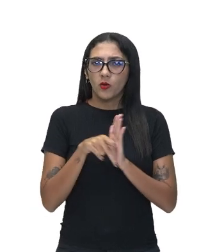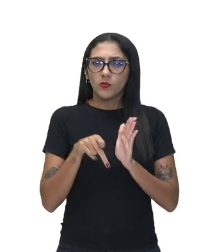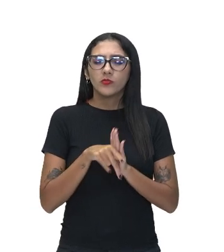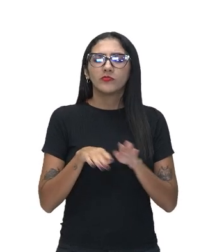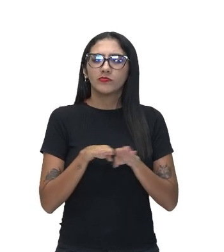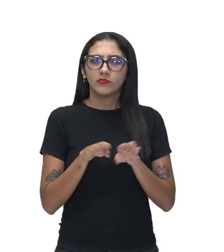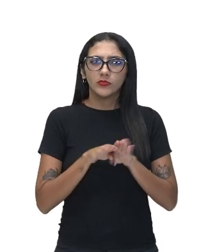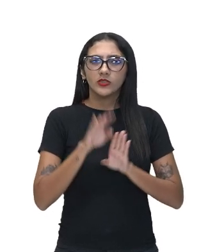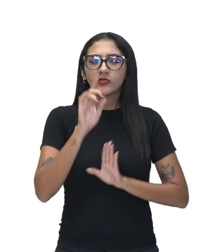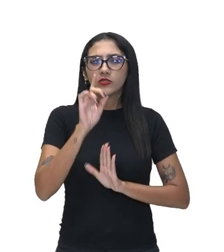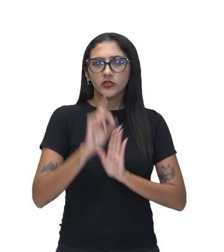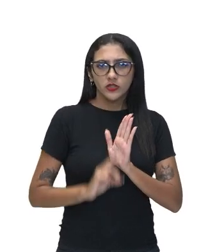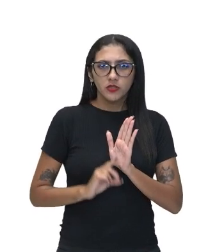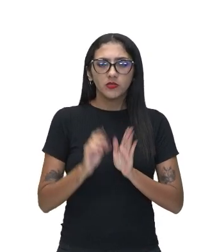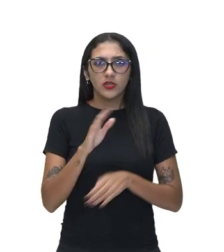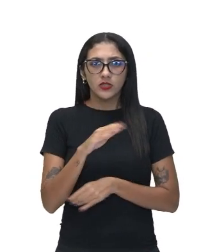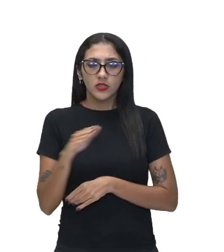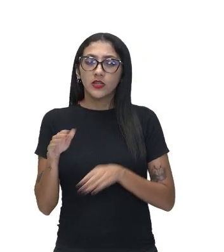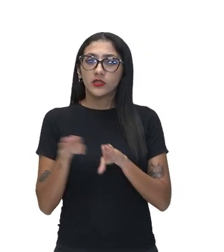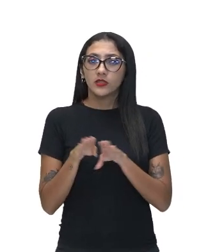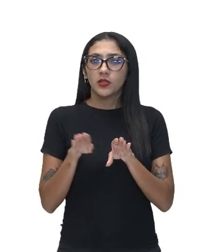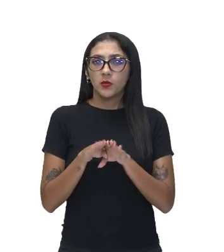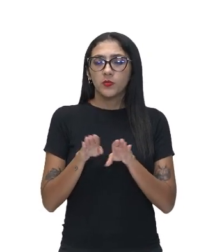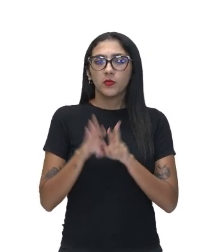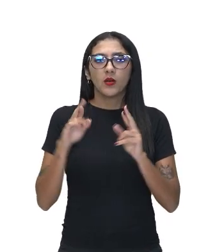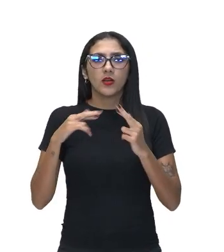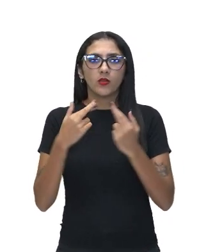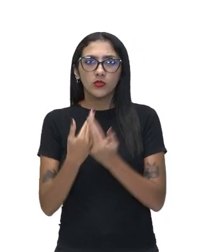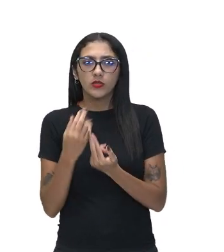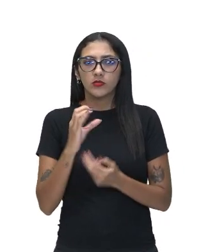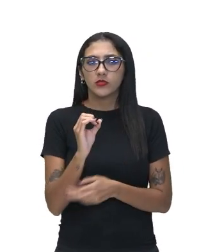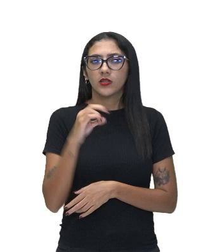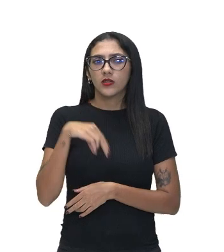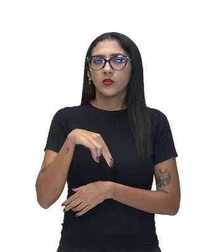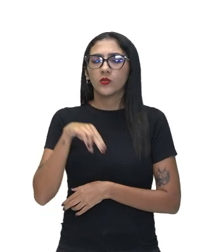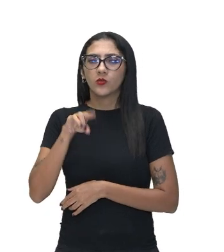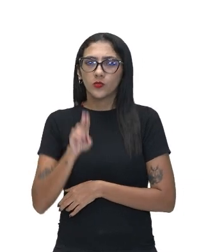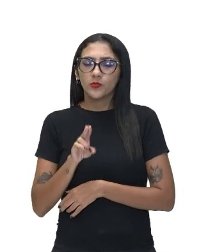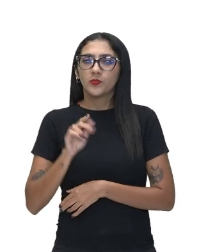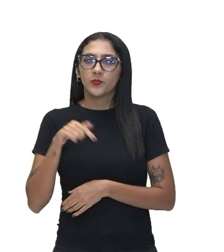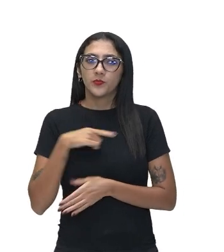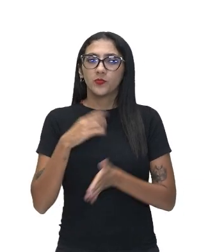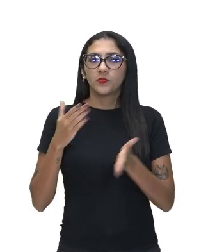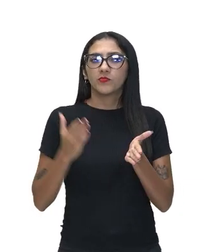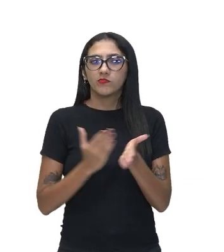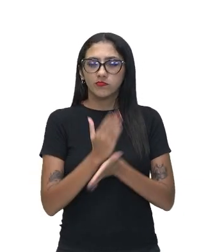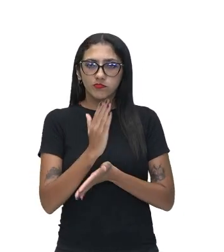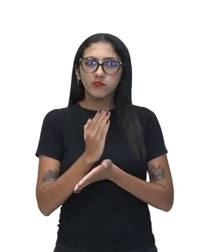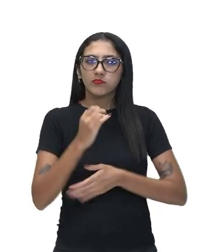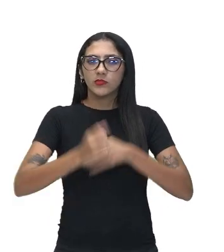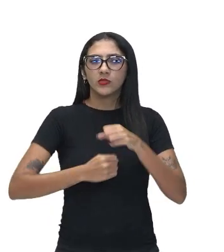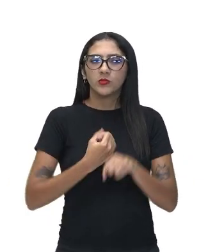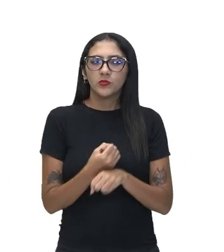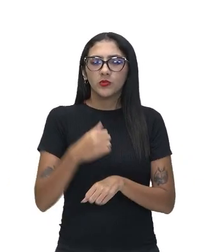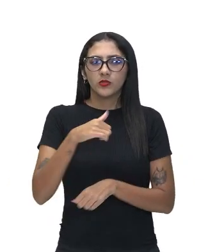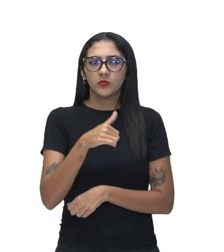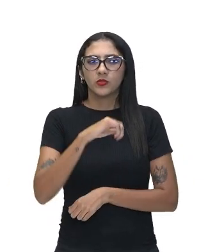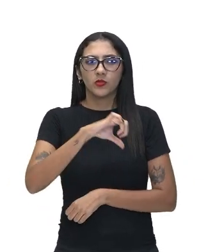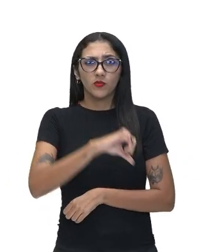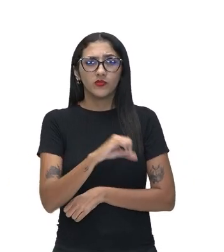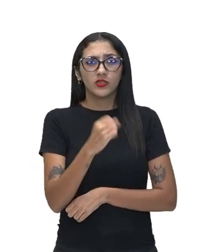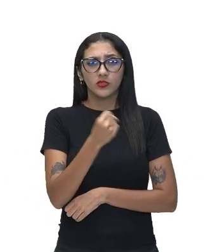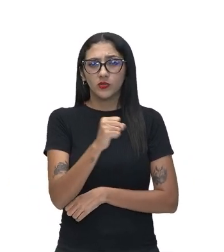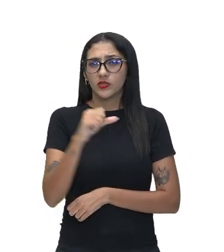e na Convenção Internacional sobre os Direitos da Criança, aprovados pela Organização das Nações Unidas, ONU,